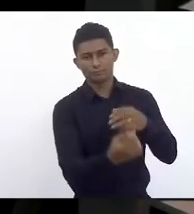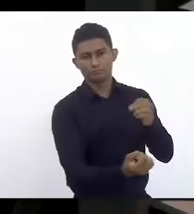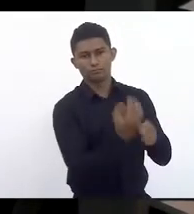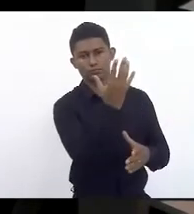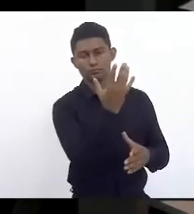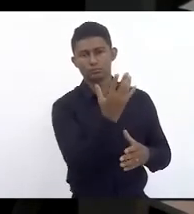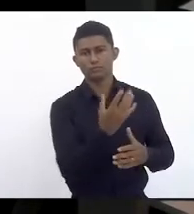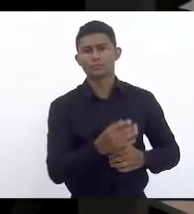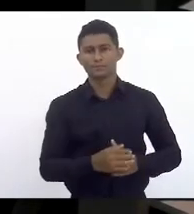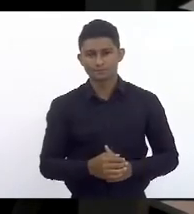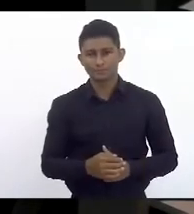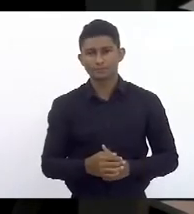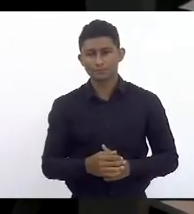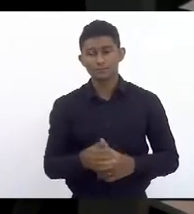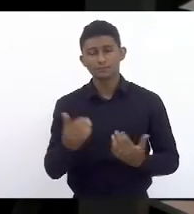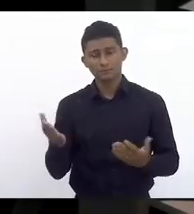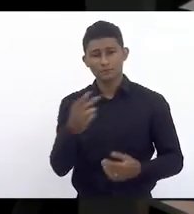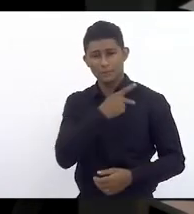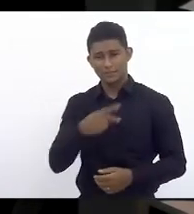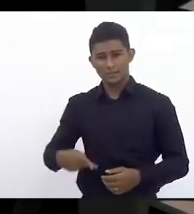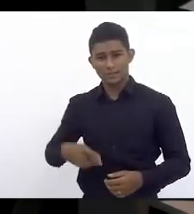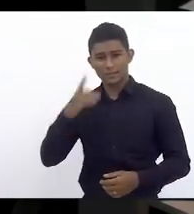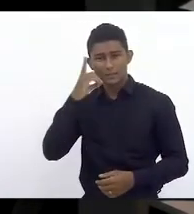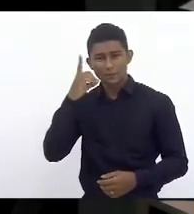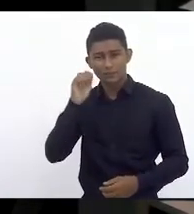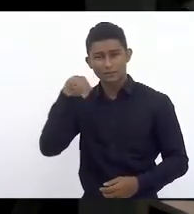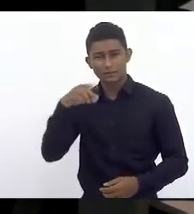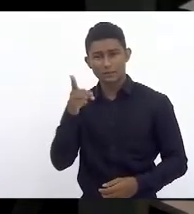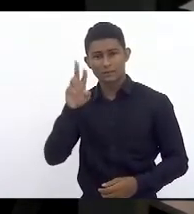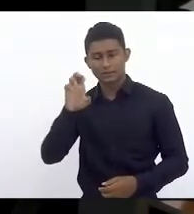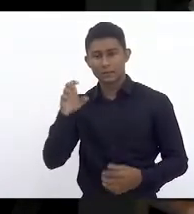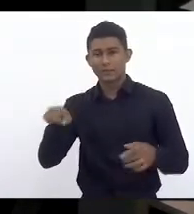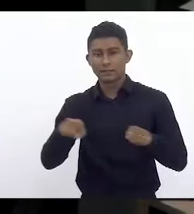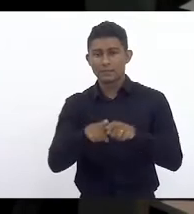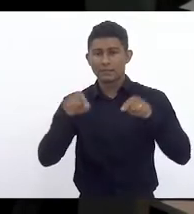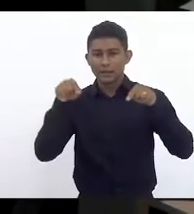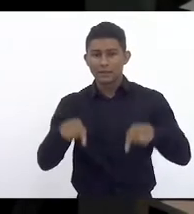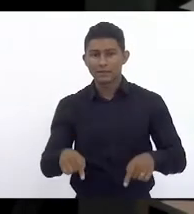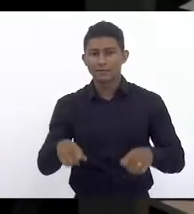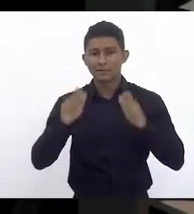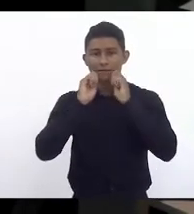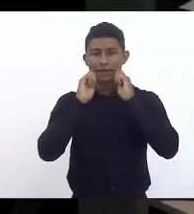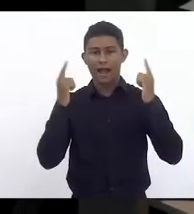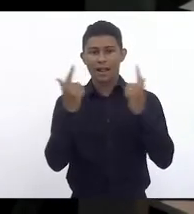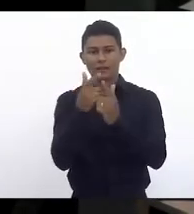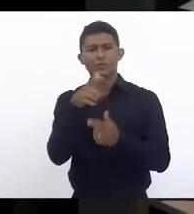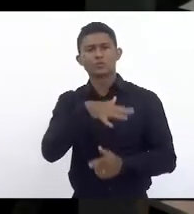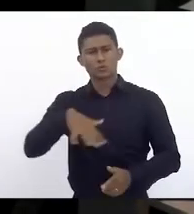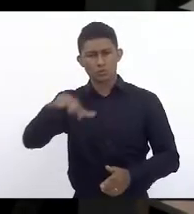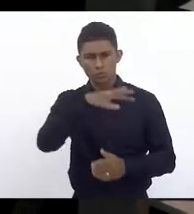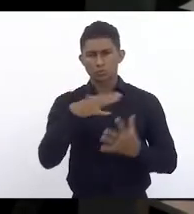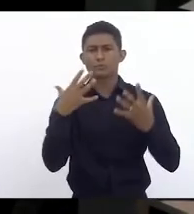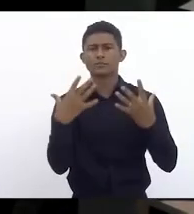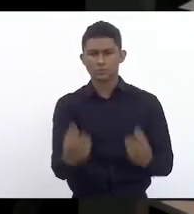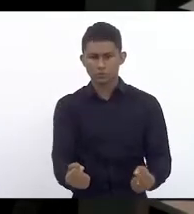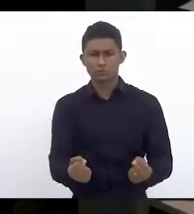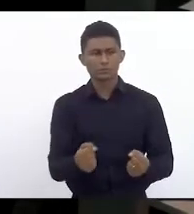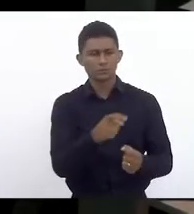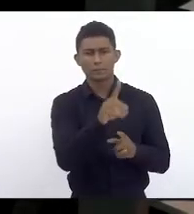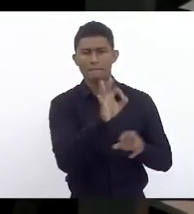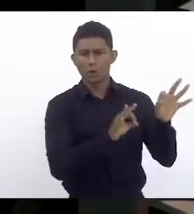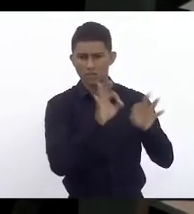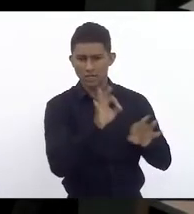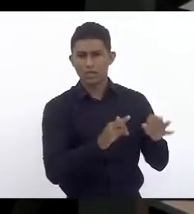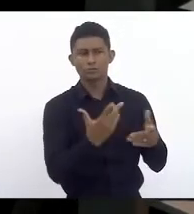o presidente, o deputado André Ciliano, e a casa como um todo, que abraçou a ideia e subscreveu esse